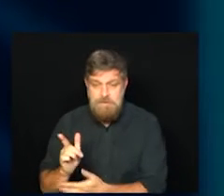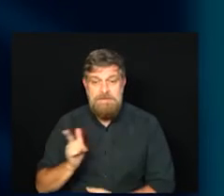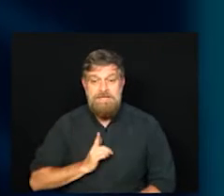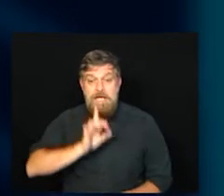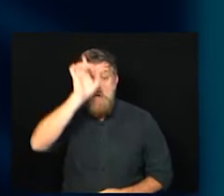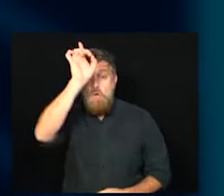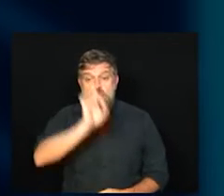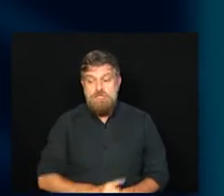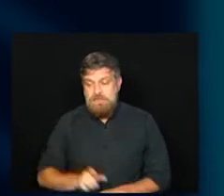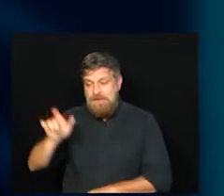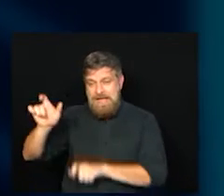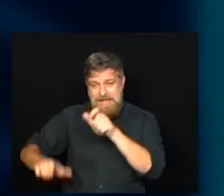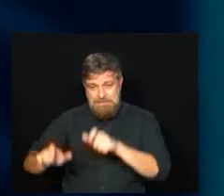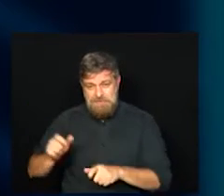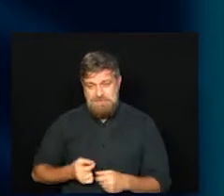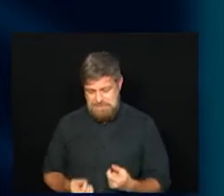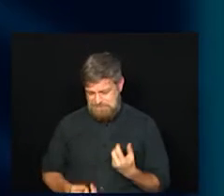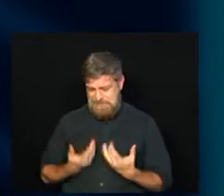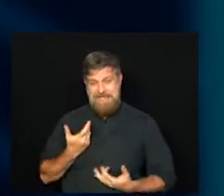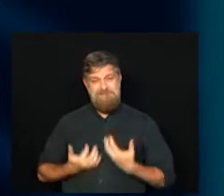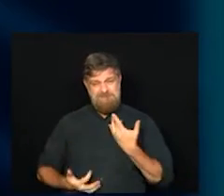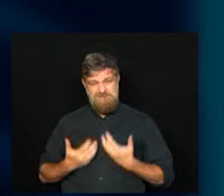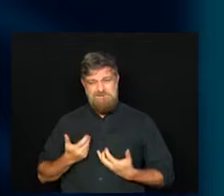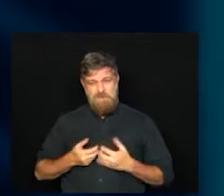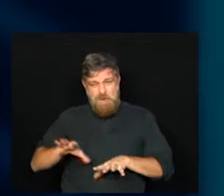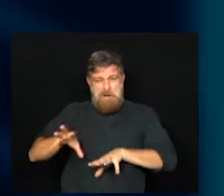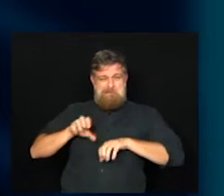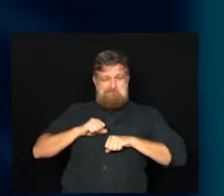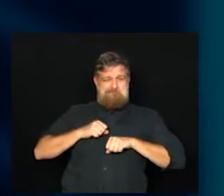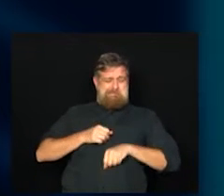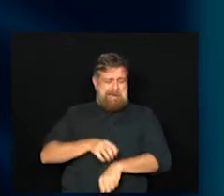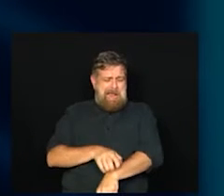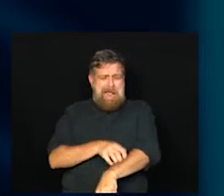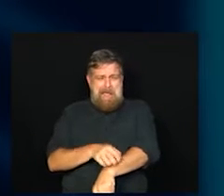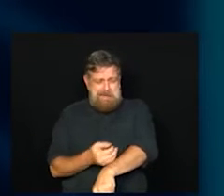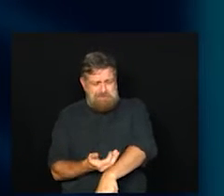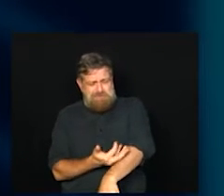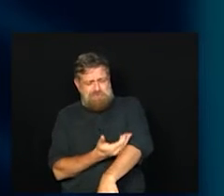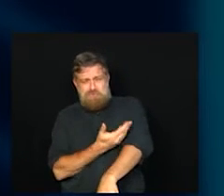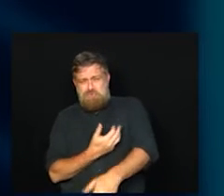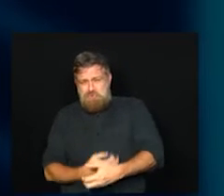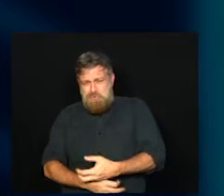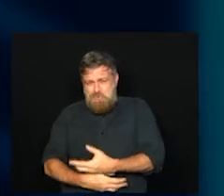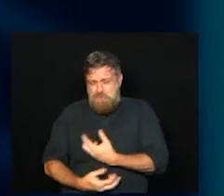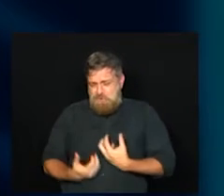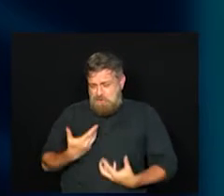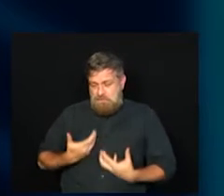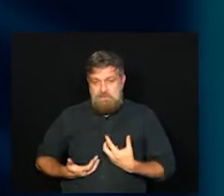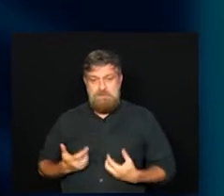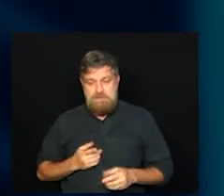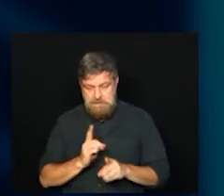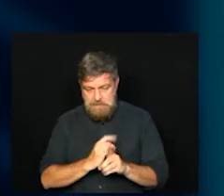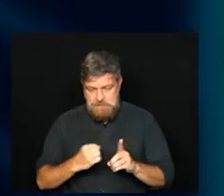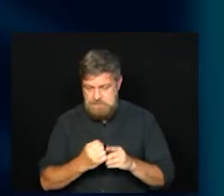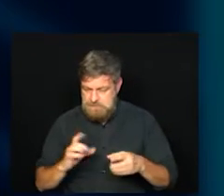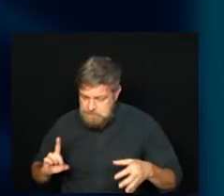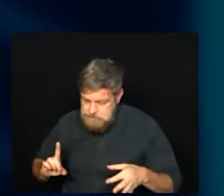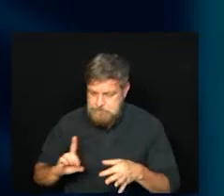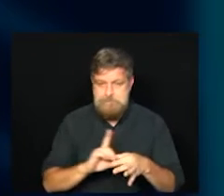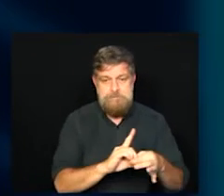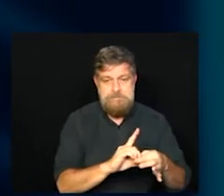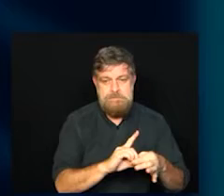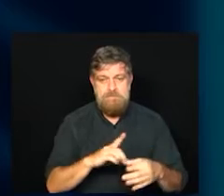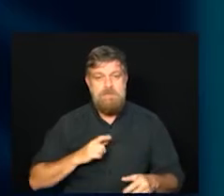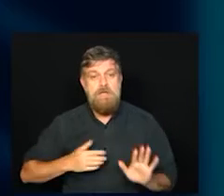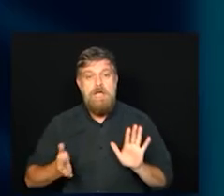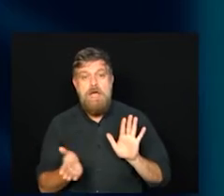direito das pessoas com sequelas graves de queimaduras a receber assistência para promover sua reinserção social. A